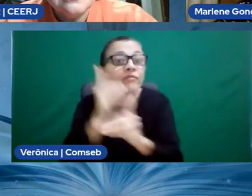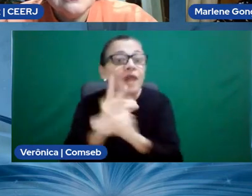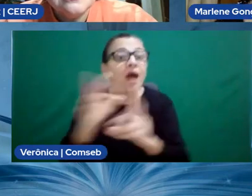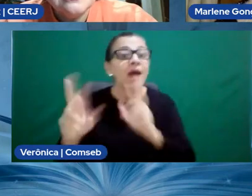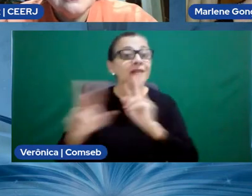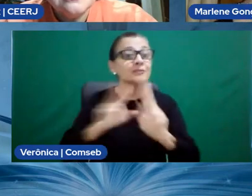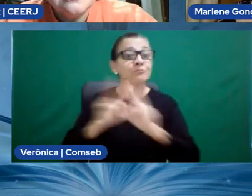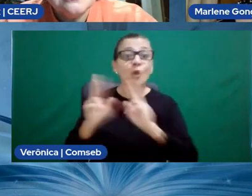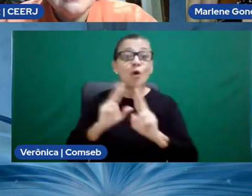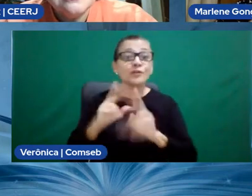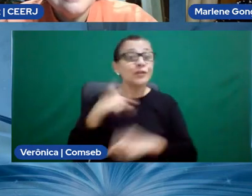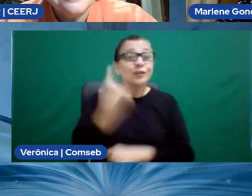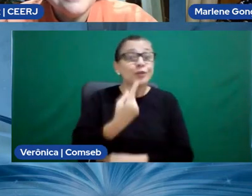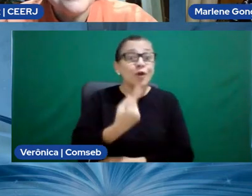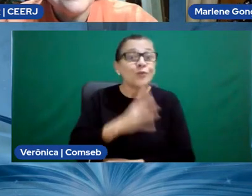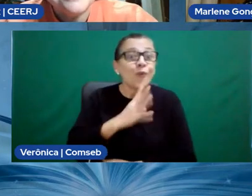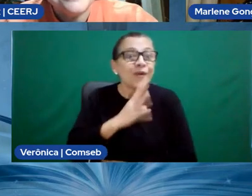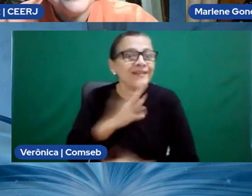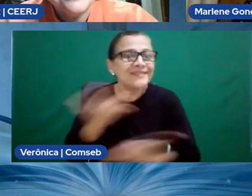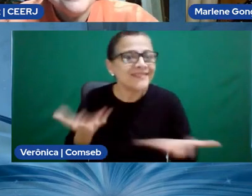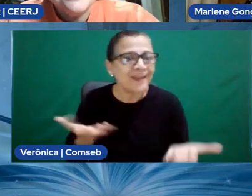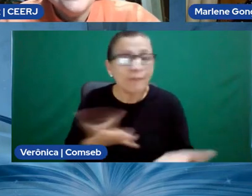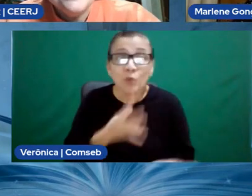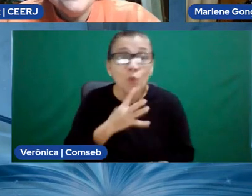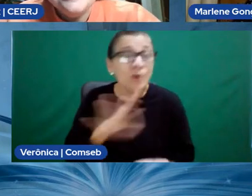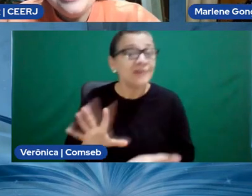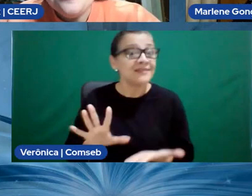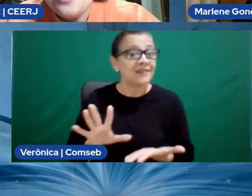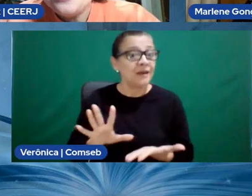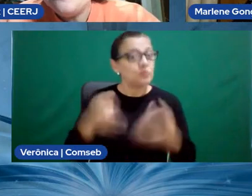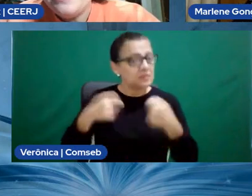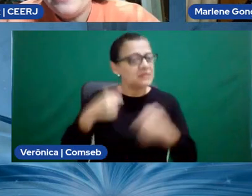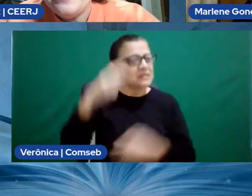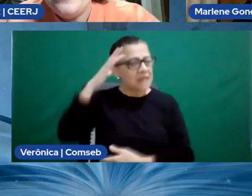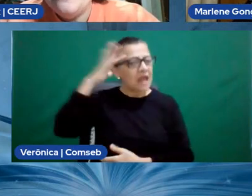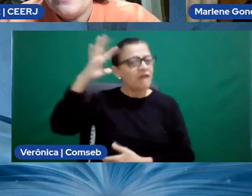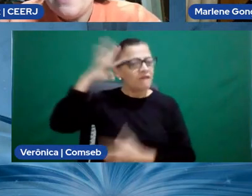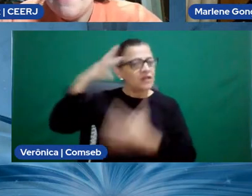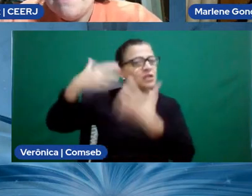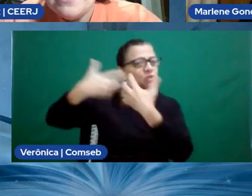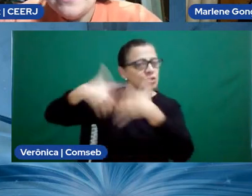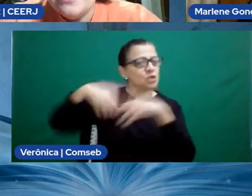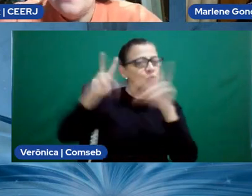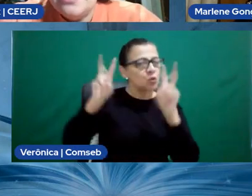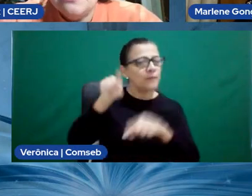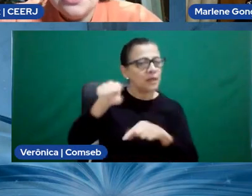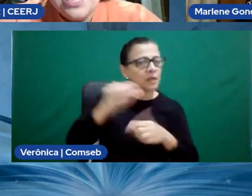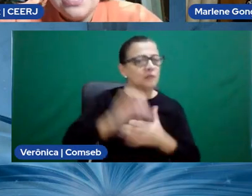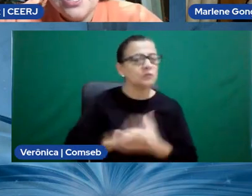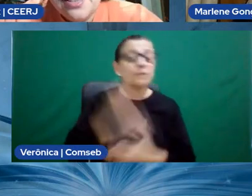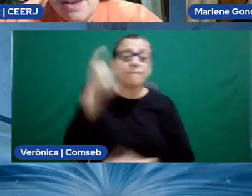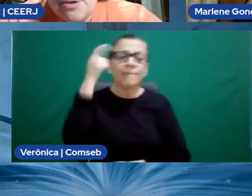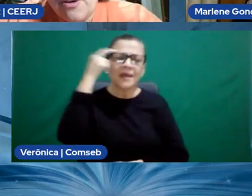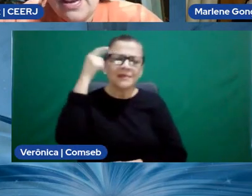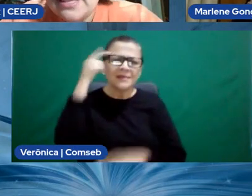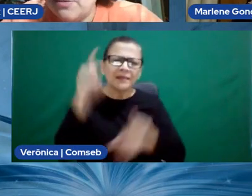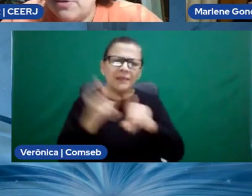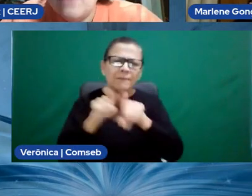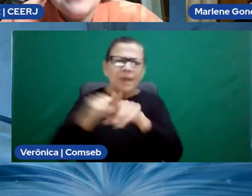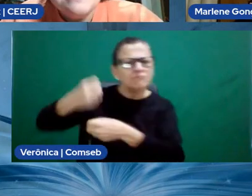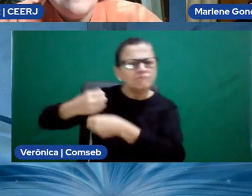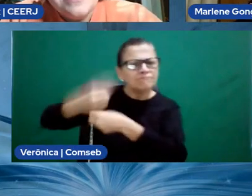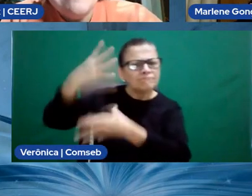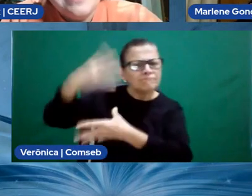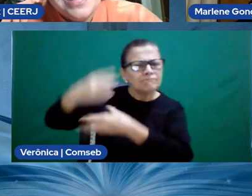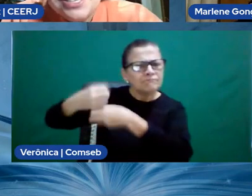né? É só um comentário para a gente pensar um pouco aí sobre isso. Não, ótimo, Marlene. E eu acabei pensando aqui do chat, então, em correlação